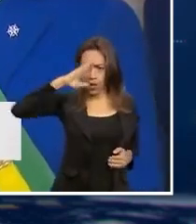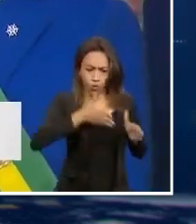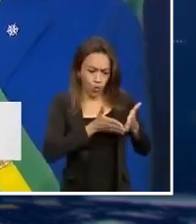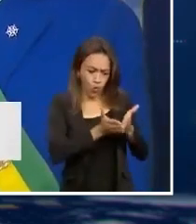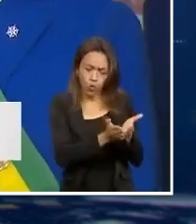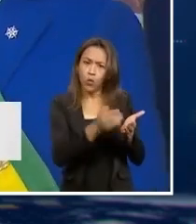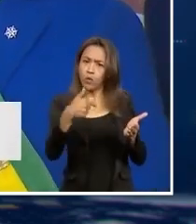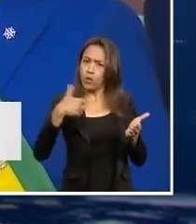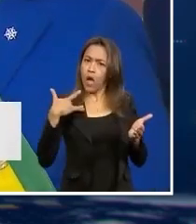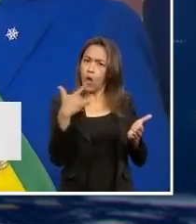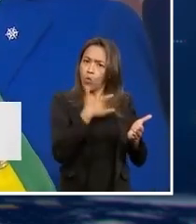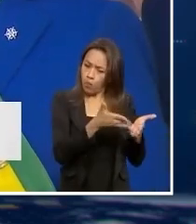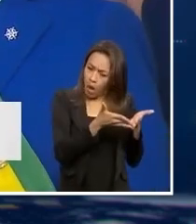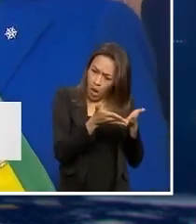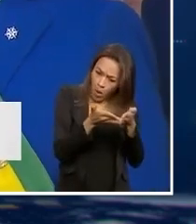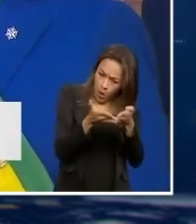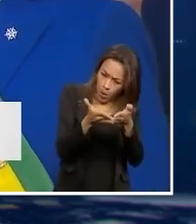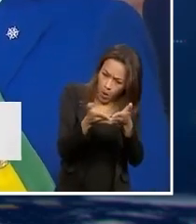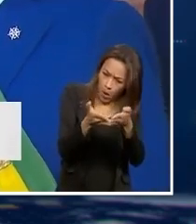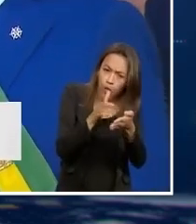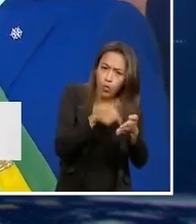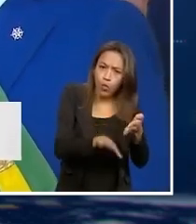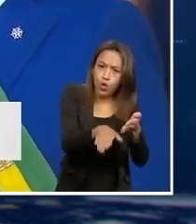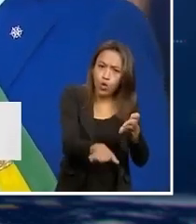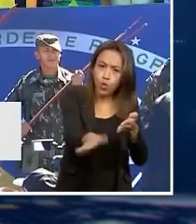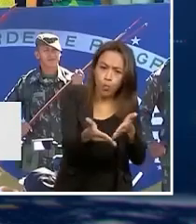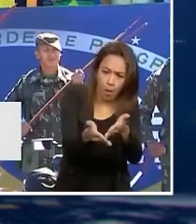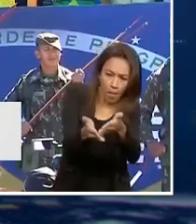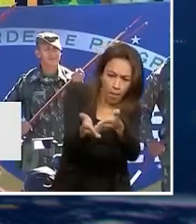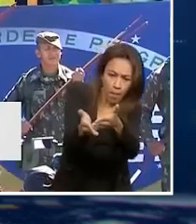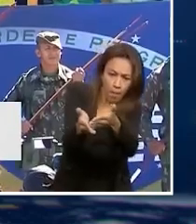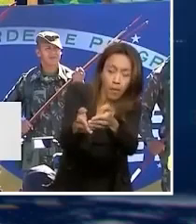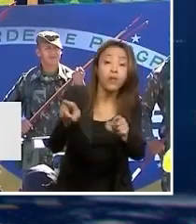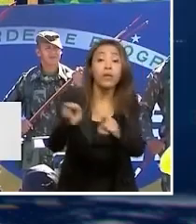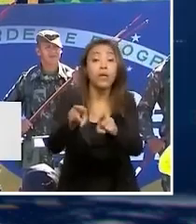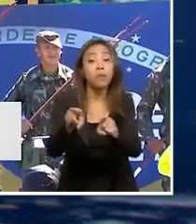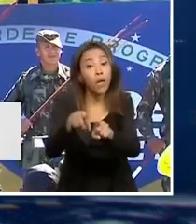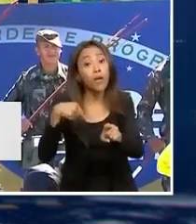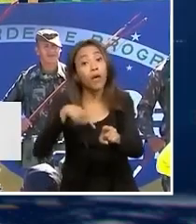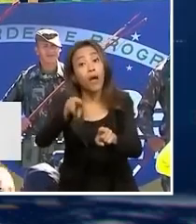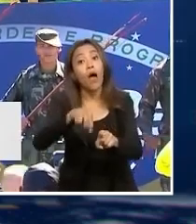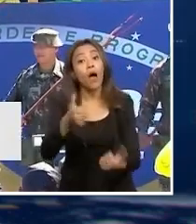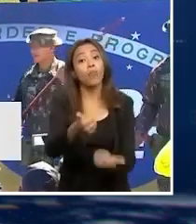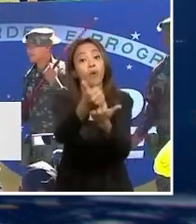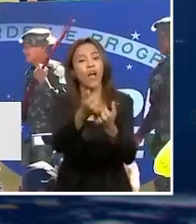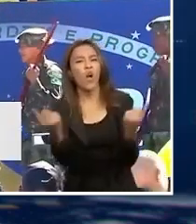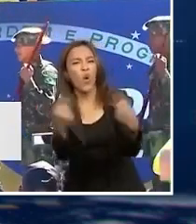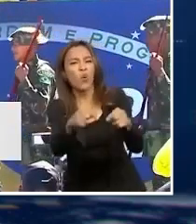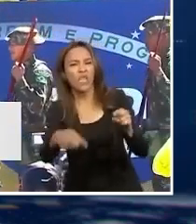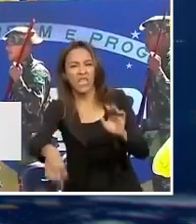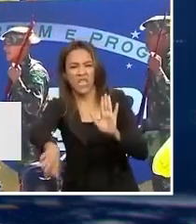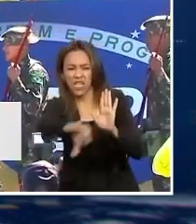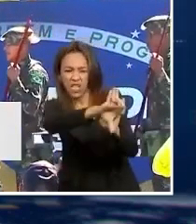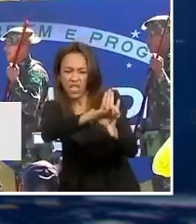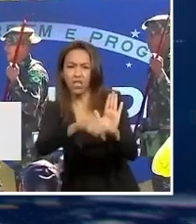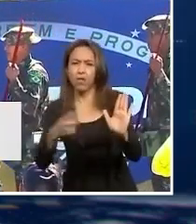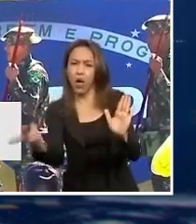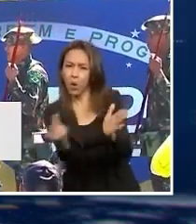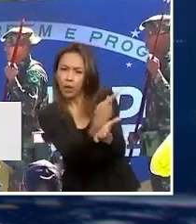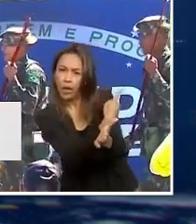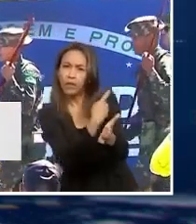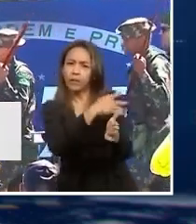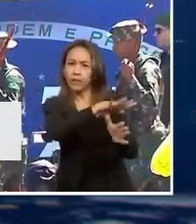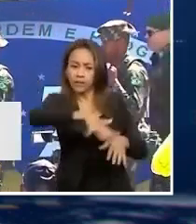fez 50, quase 52% no DF e o Lula fez 36%. Então é normal que num local que... né? Que